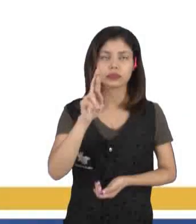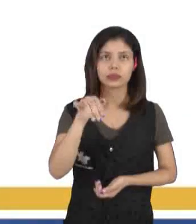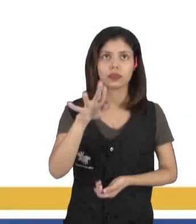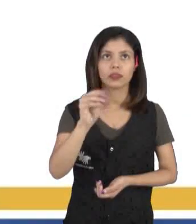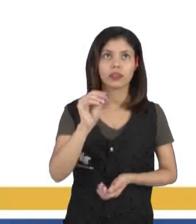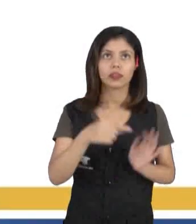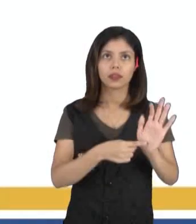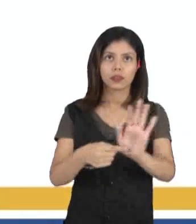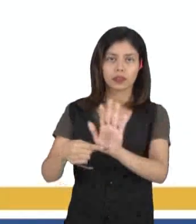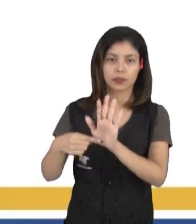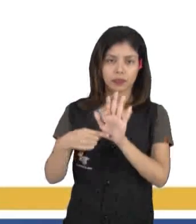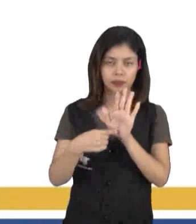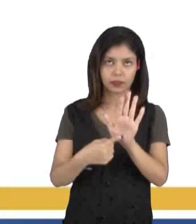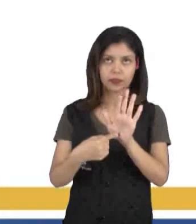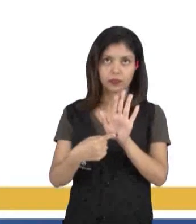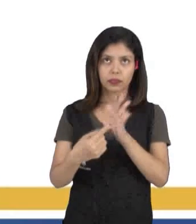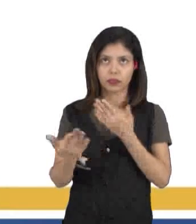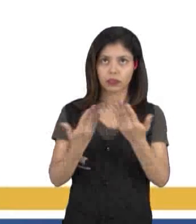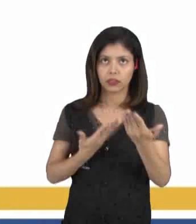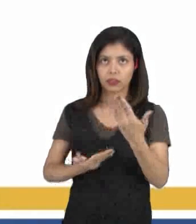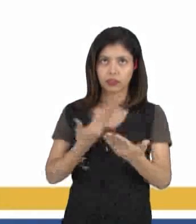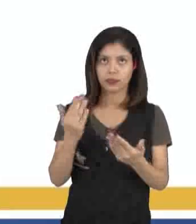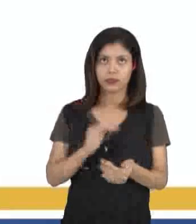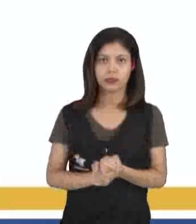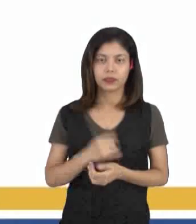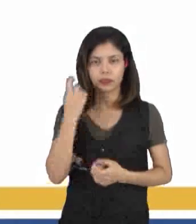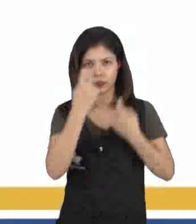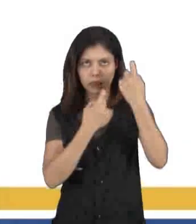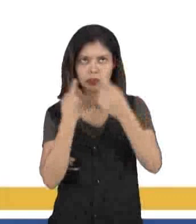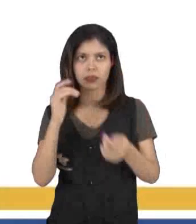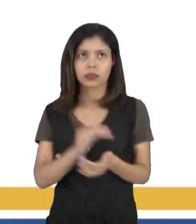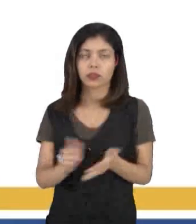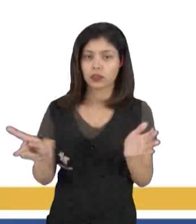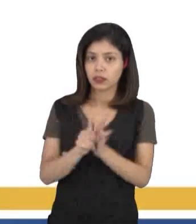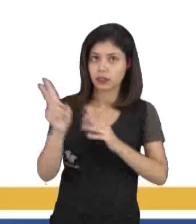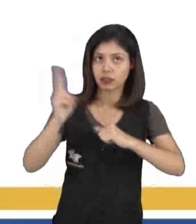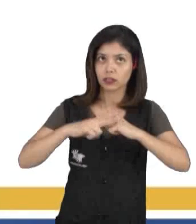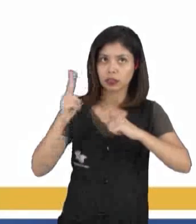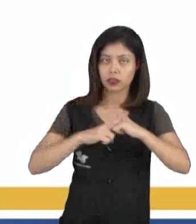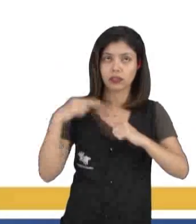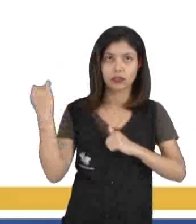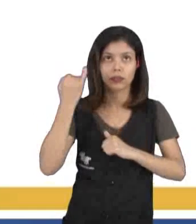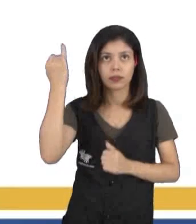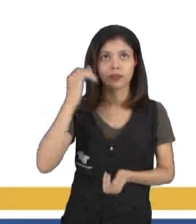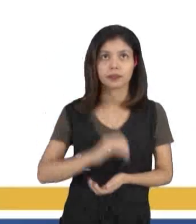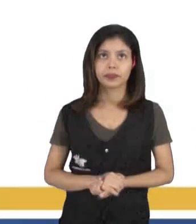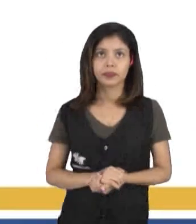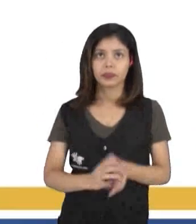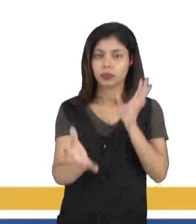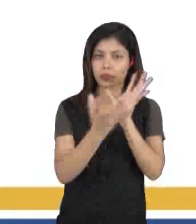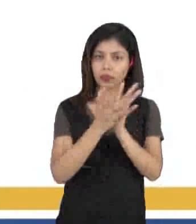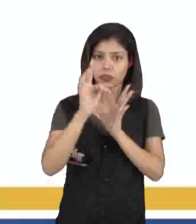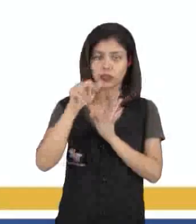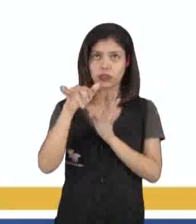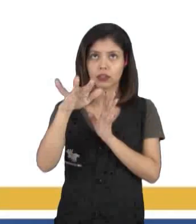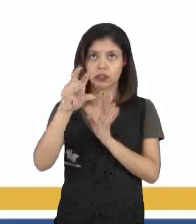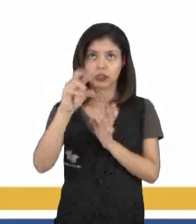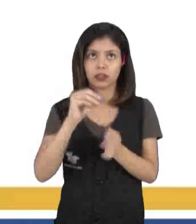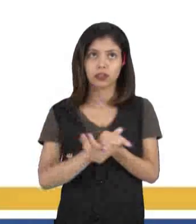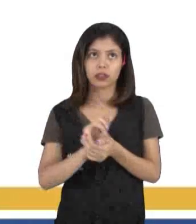Conformativas indicam conformidade em relação à ação expressa pelo verbo da oração principal. As